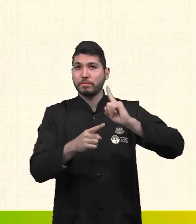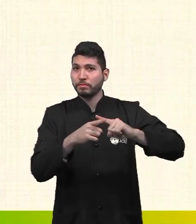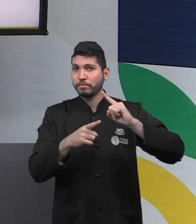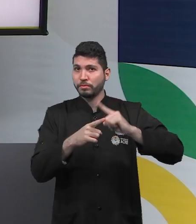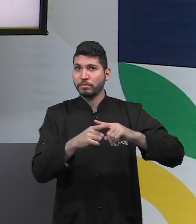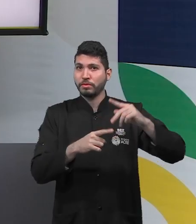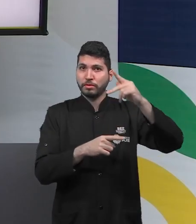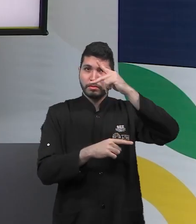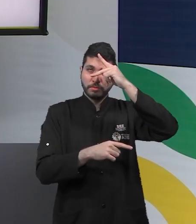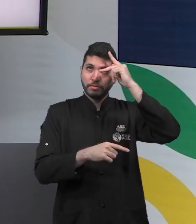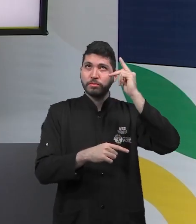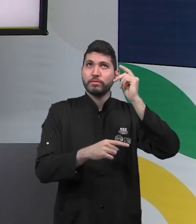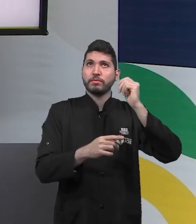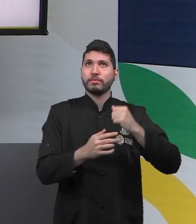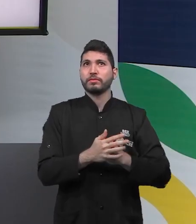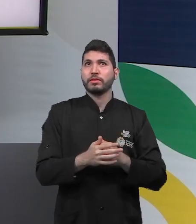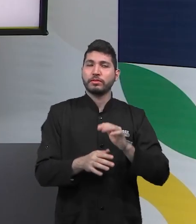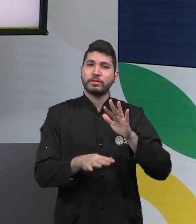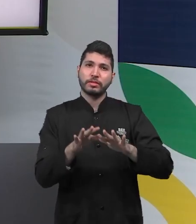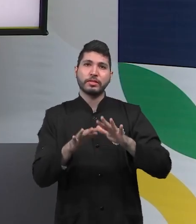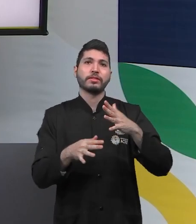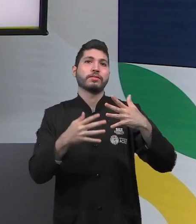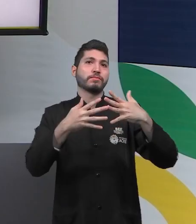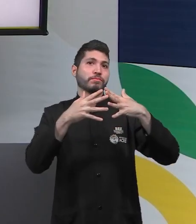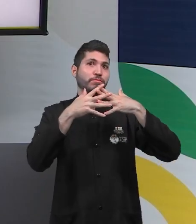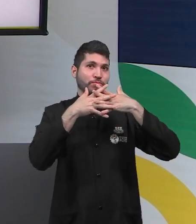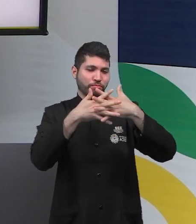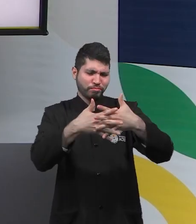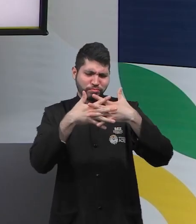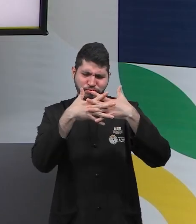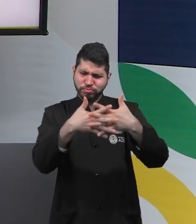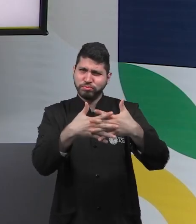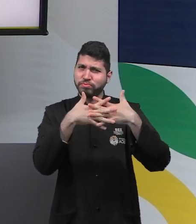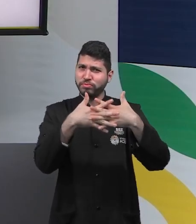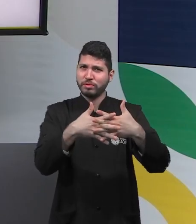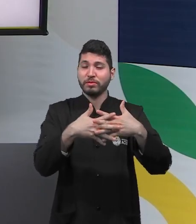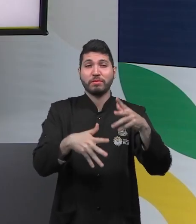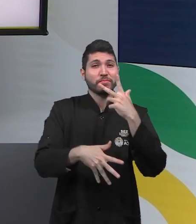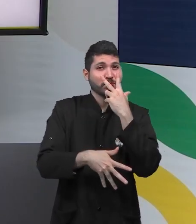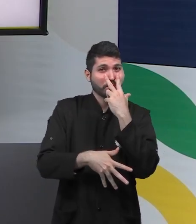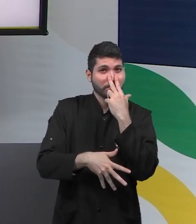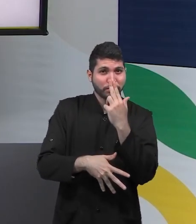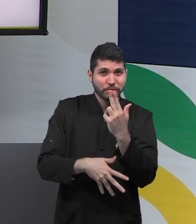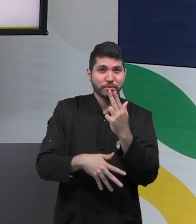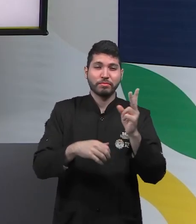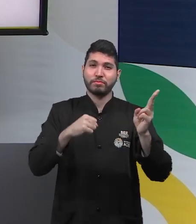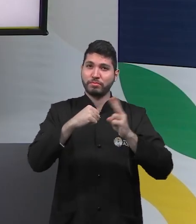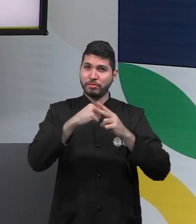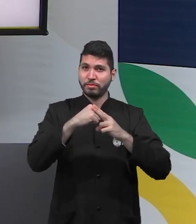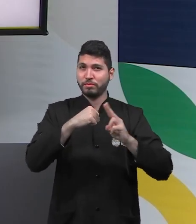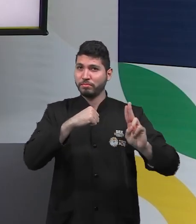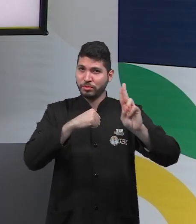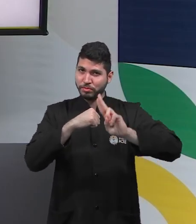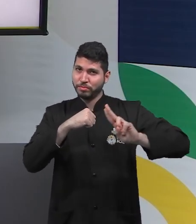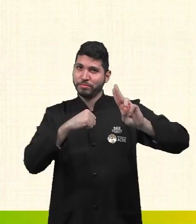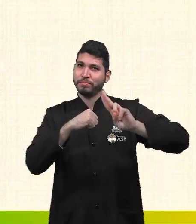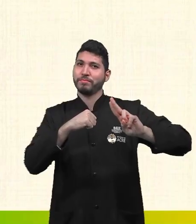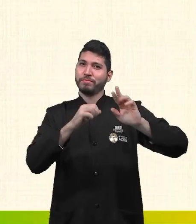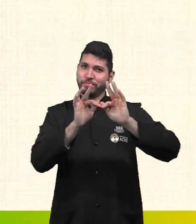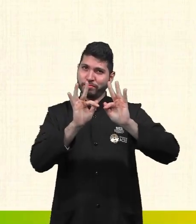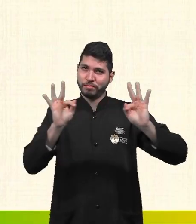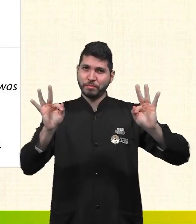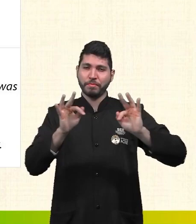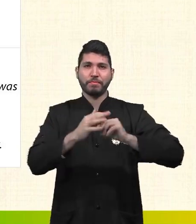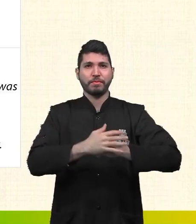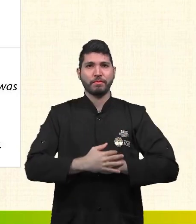podem até confundir de vez em quando o uso deles, porque eles são muito parecidos. Vamos agora observar